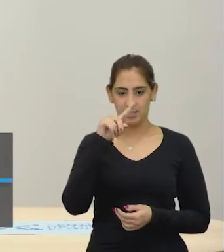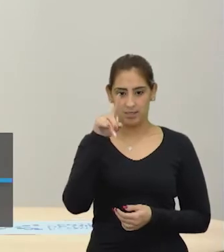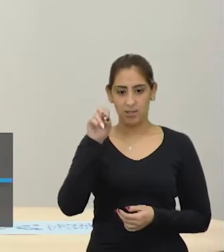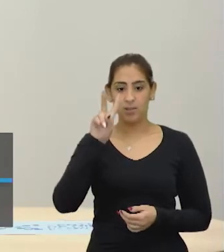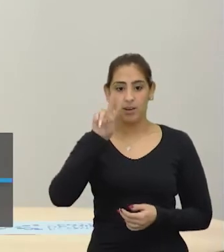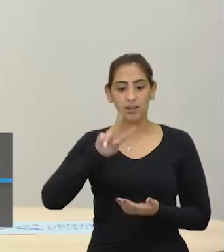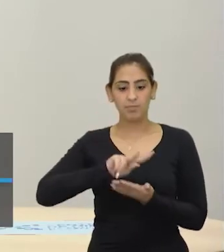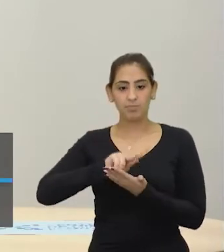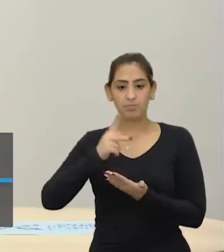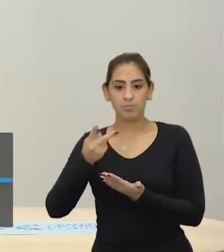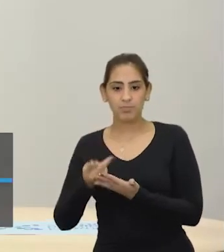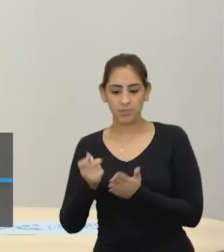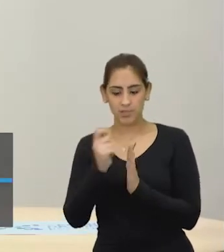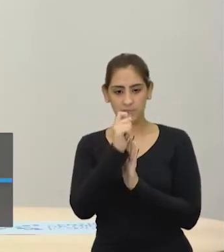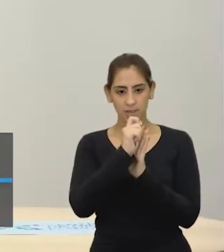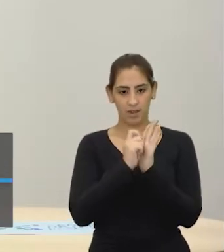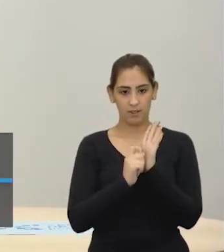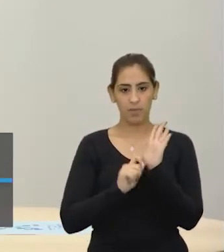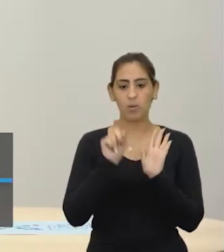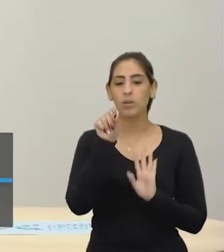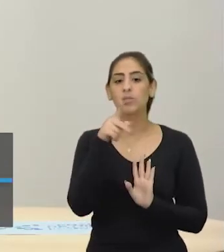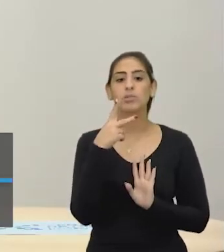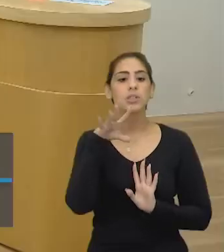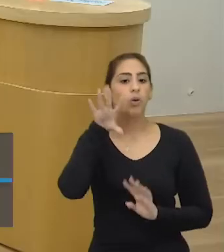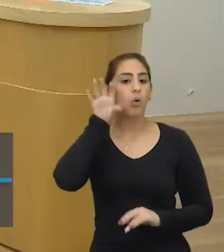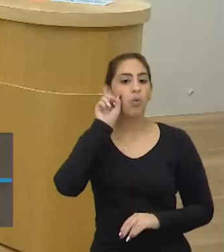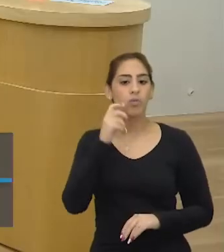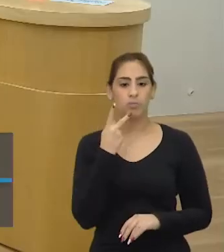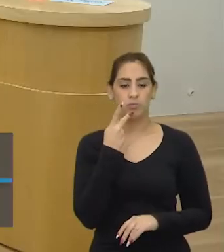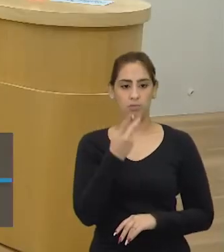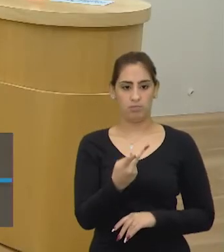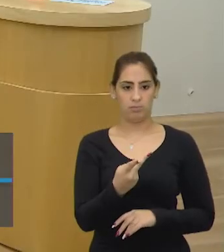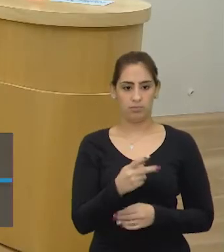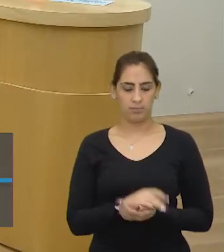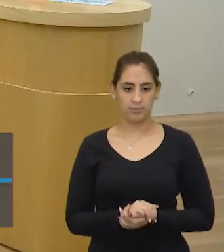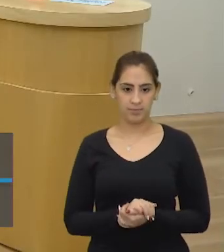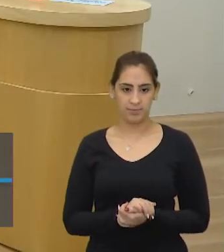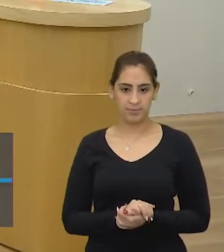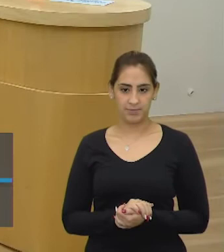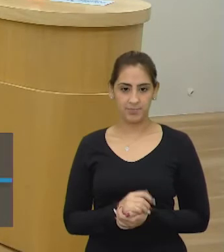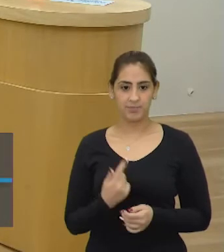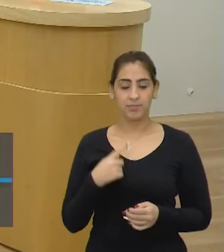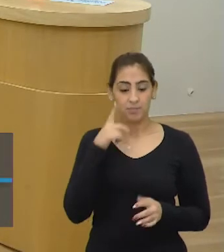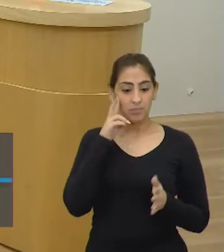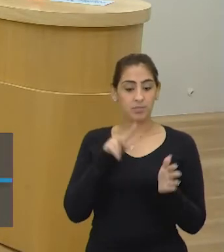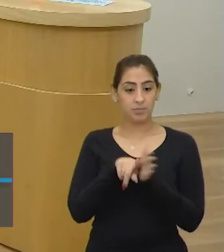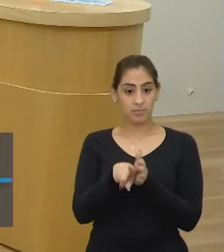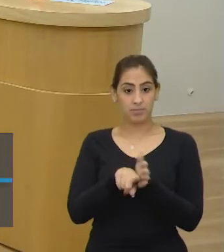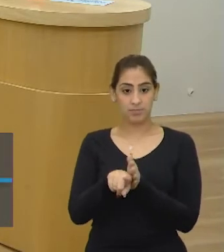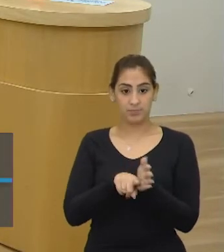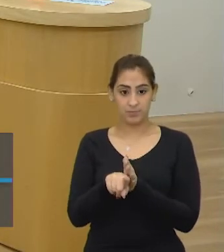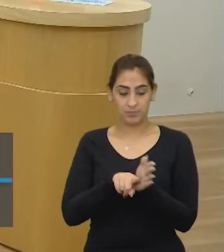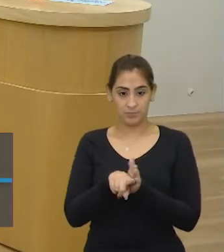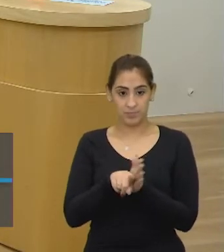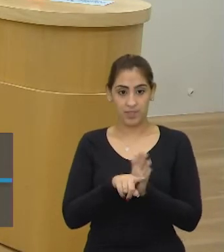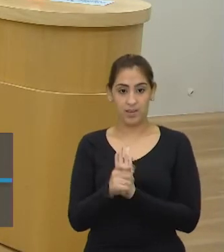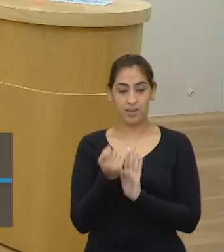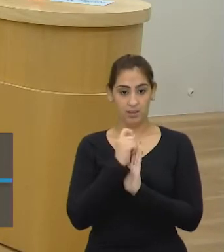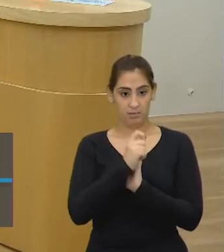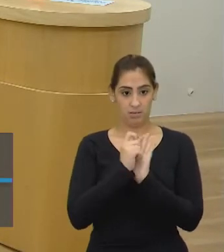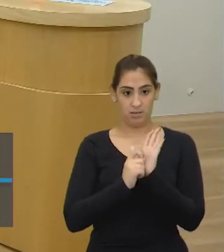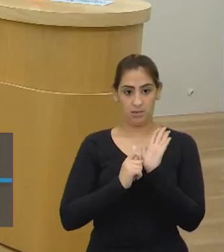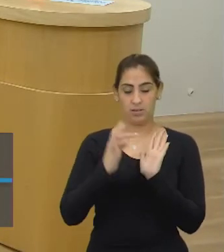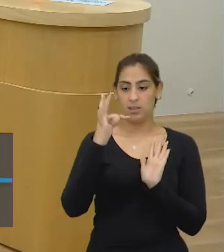você ouviu. Escrever o que você ouviu? Será? Então. Vamos analisar. A transcrição, essa